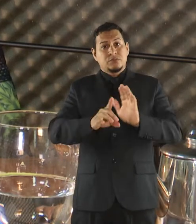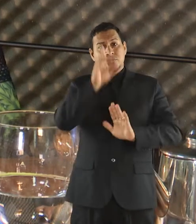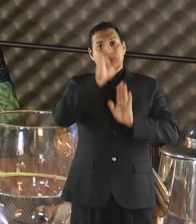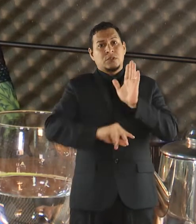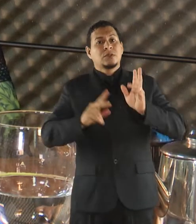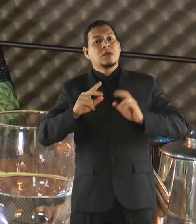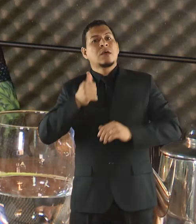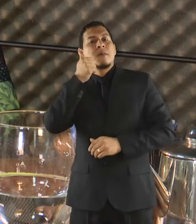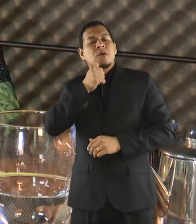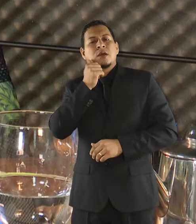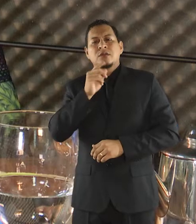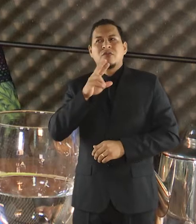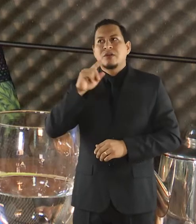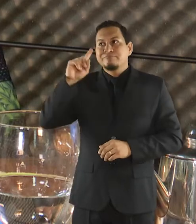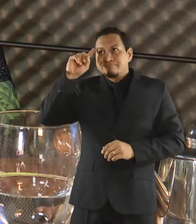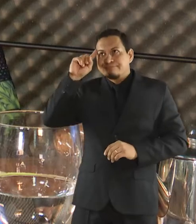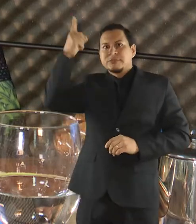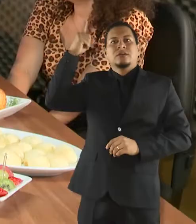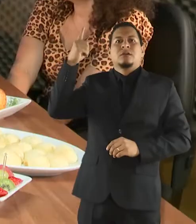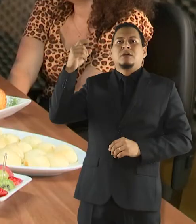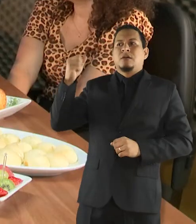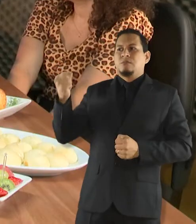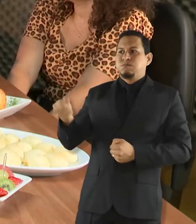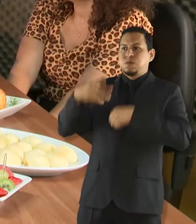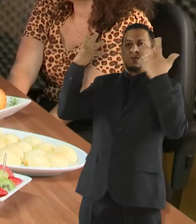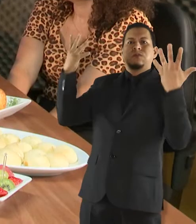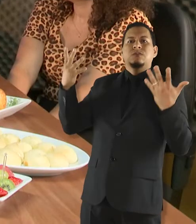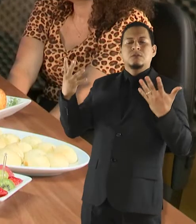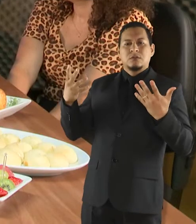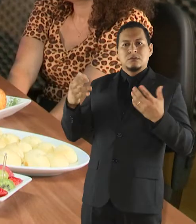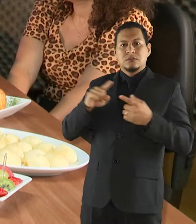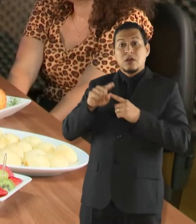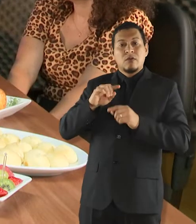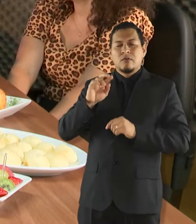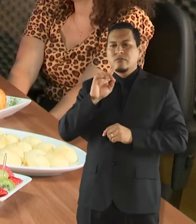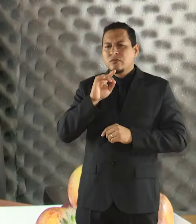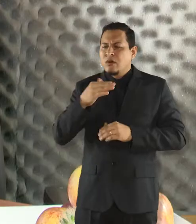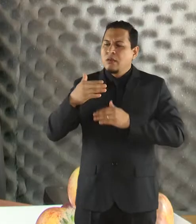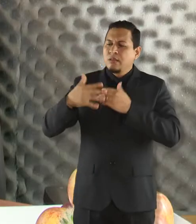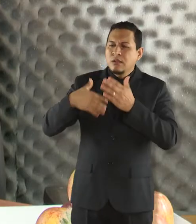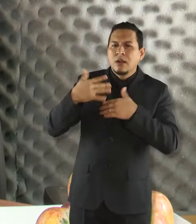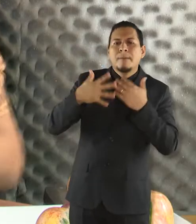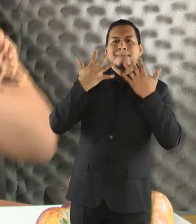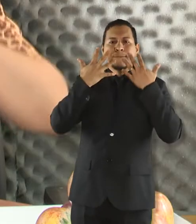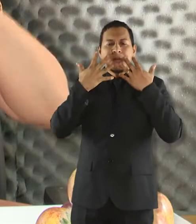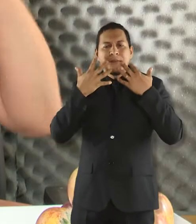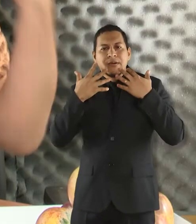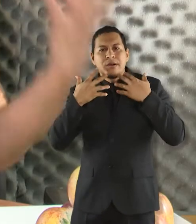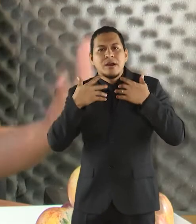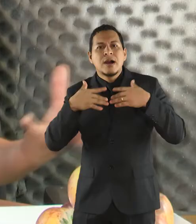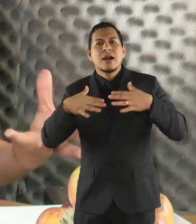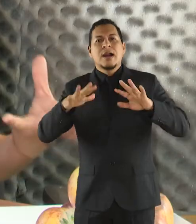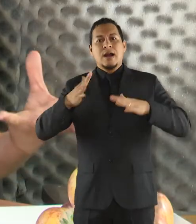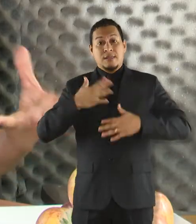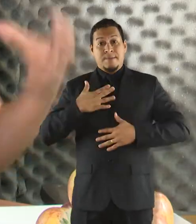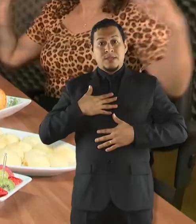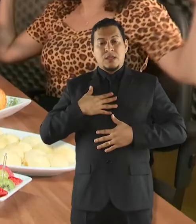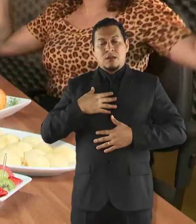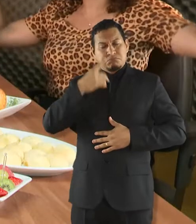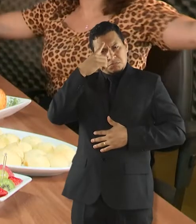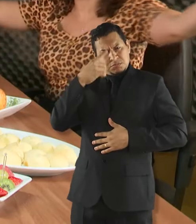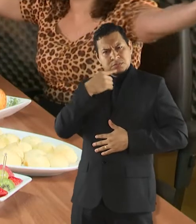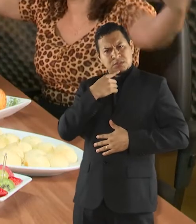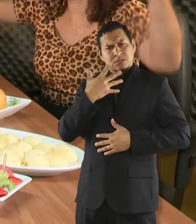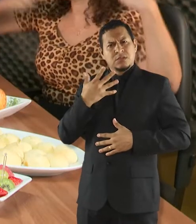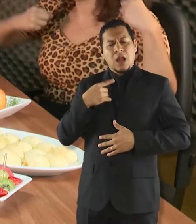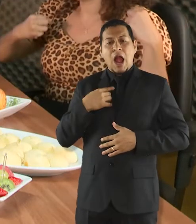mulheres, não foi algo pensado, né? Não. Foi algo que foi acontecendo. Foi né? natural, porque é natural de você, a sua vida, personalidade. Não, a vida